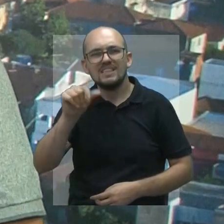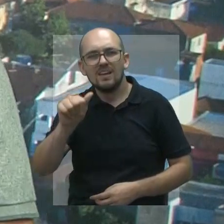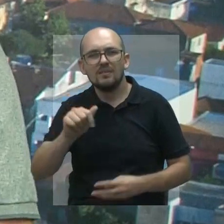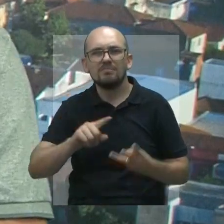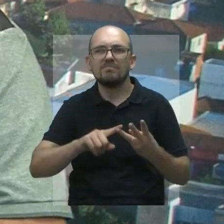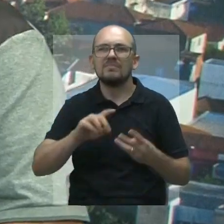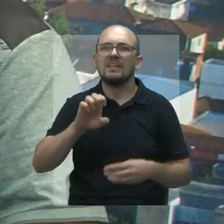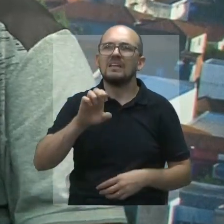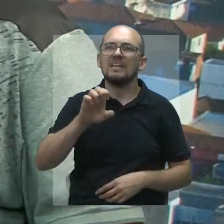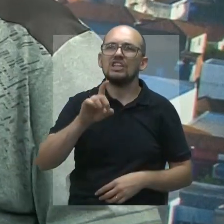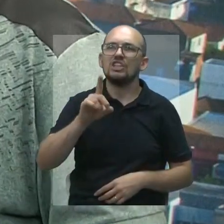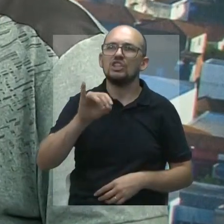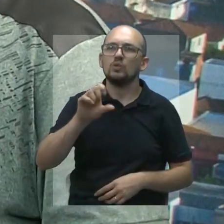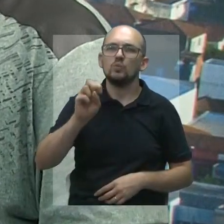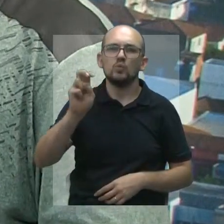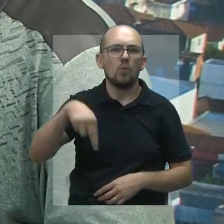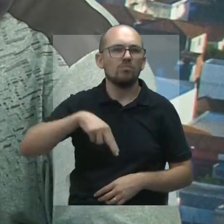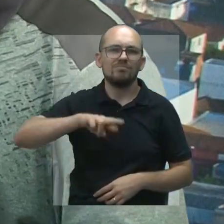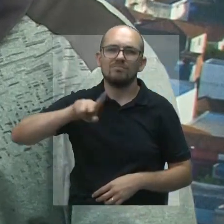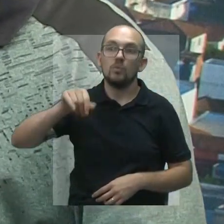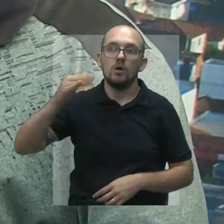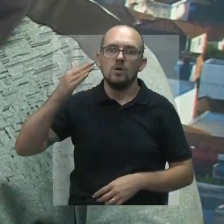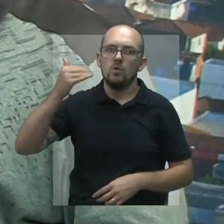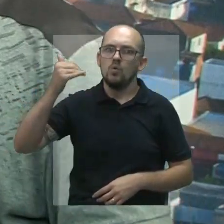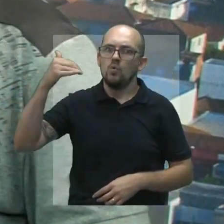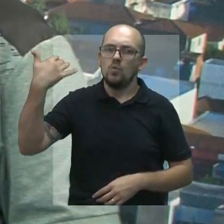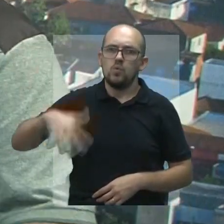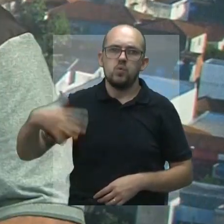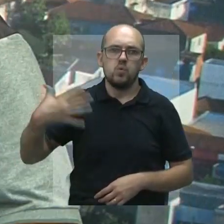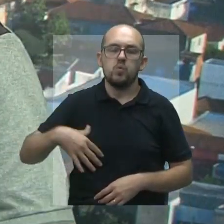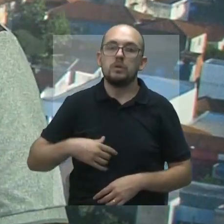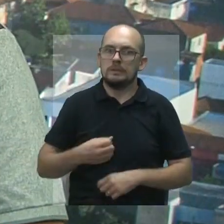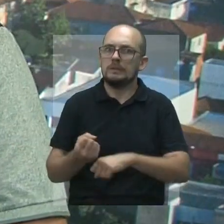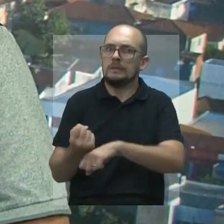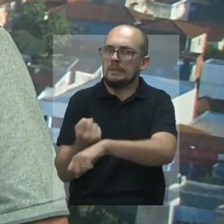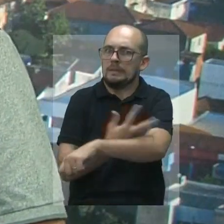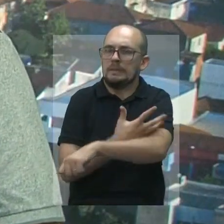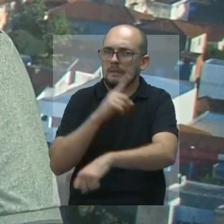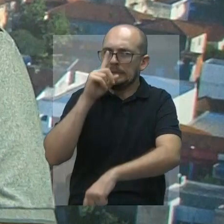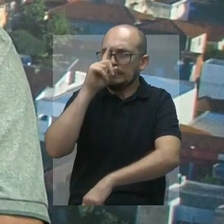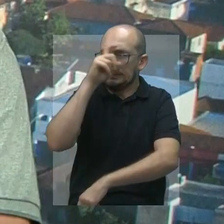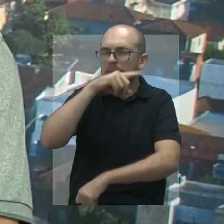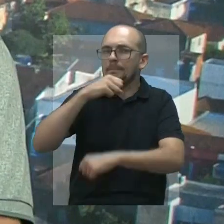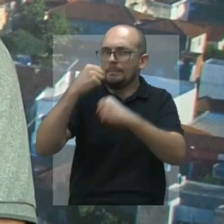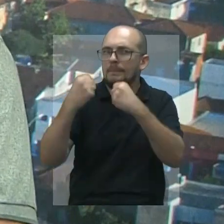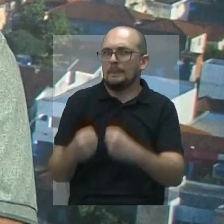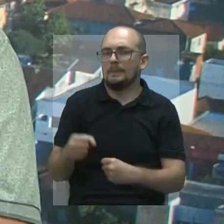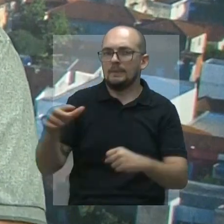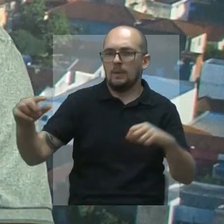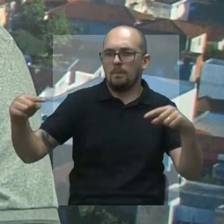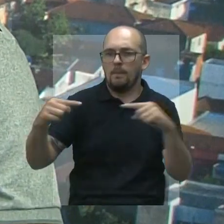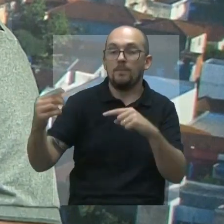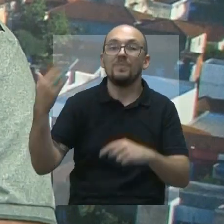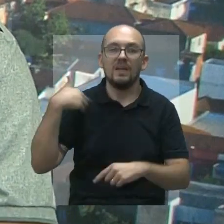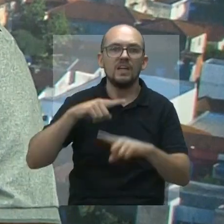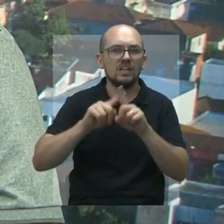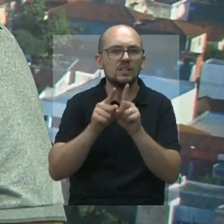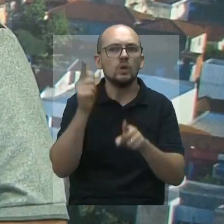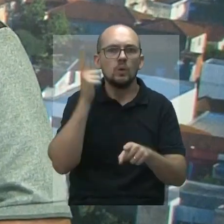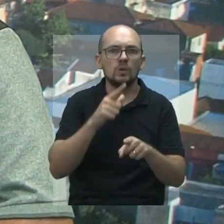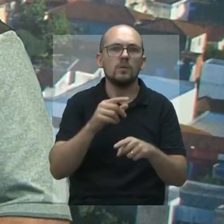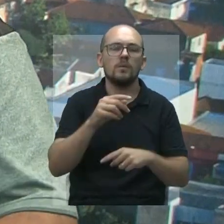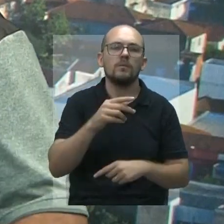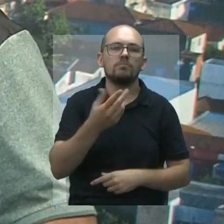enfim. Será um grupo de fortes emoções, né? O 15, que em 2018, como você disse, passou por Atlético Goianiense, Lagarto e